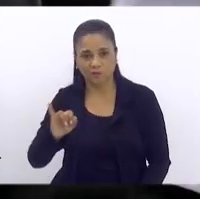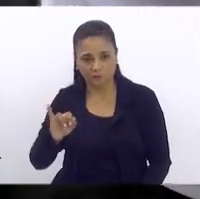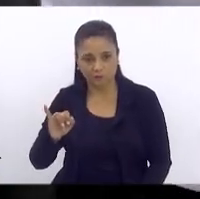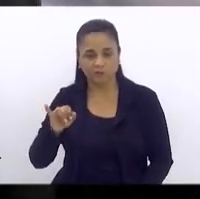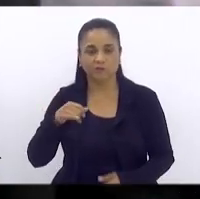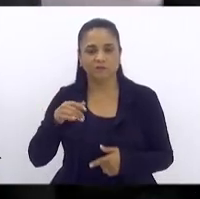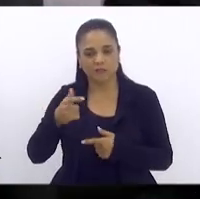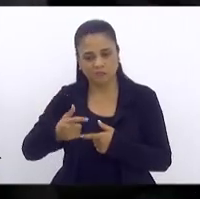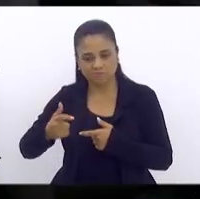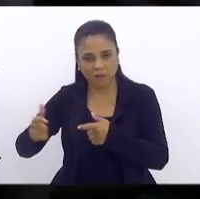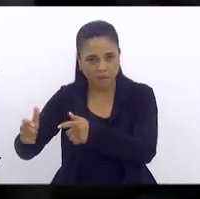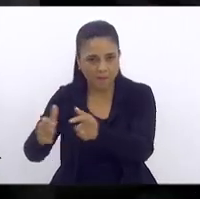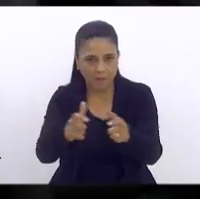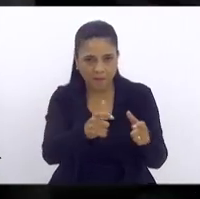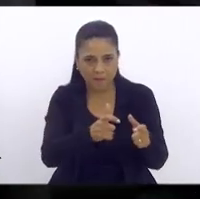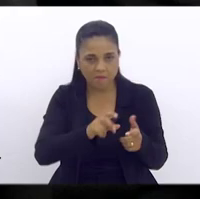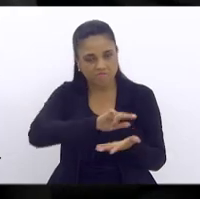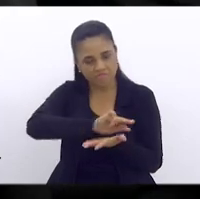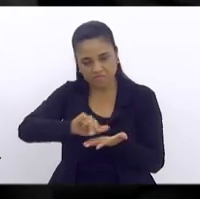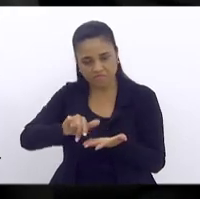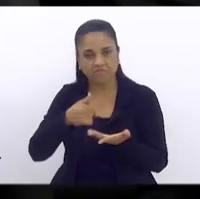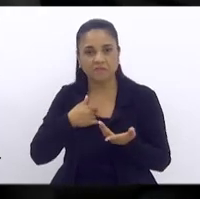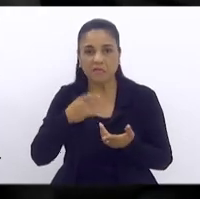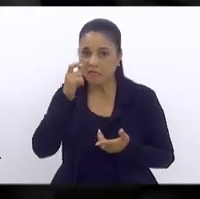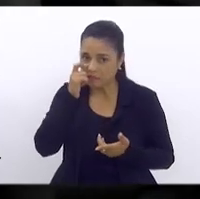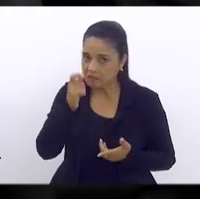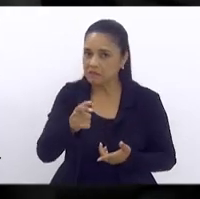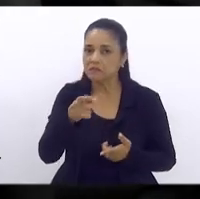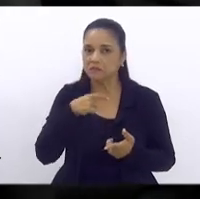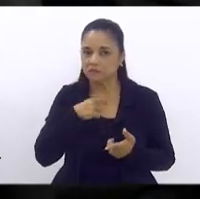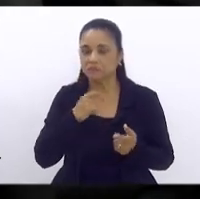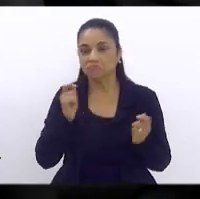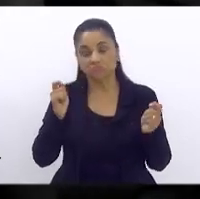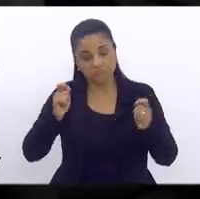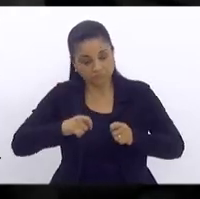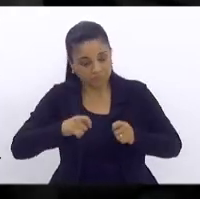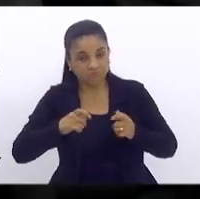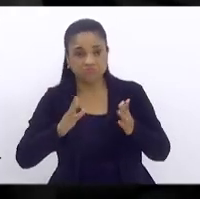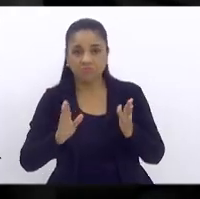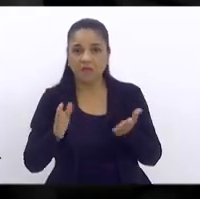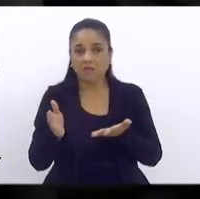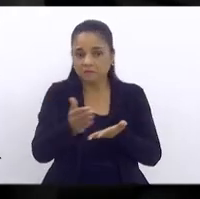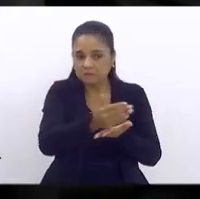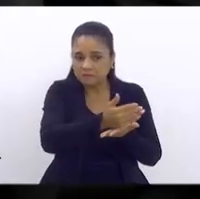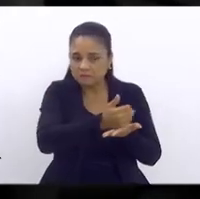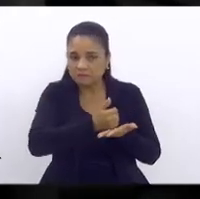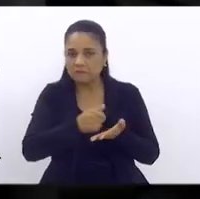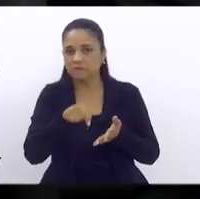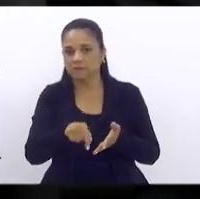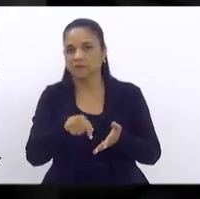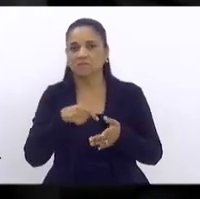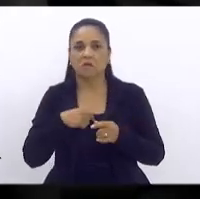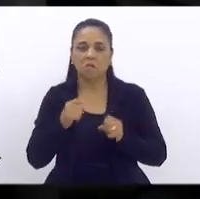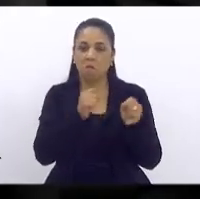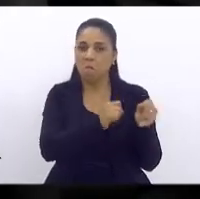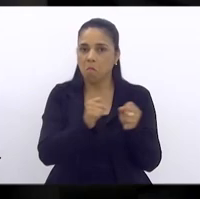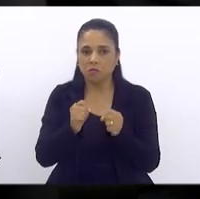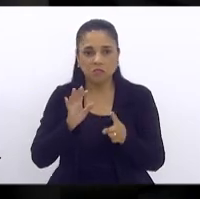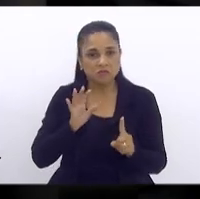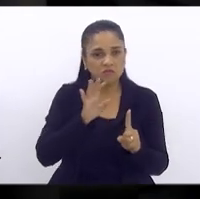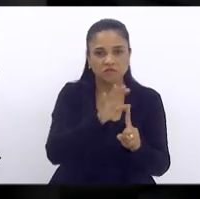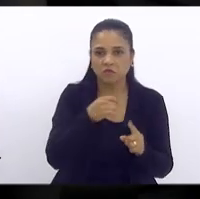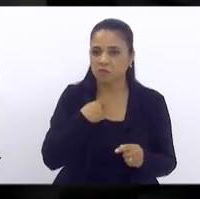outras regiões. Isso foi super interessante. A gente esperava que isso acontecesse, mas claro que não tinha esse poder de influência para saber